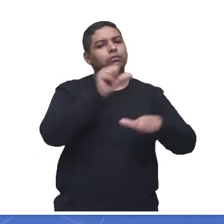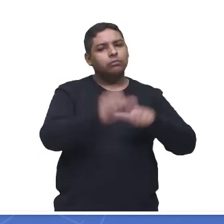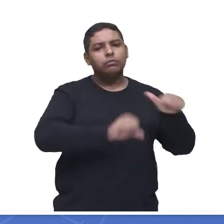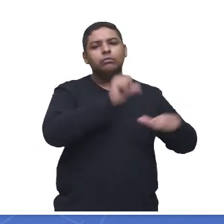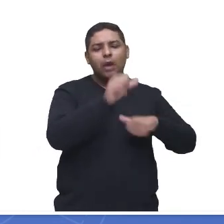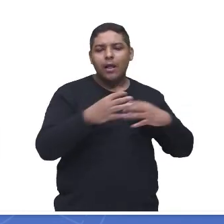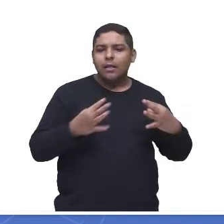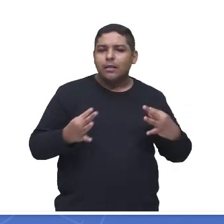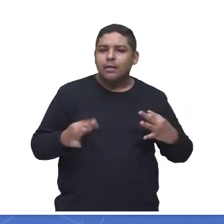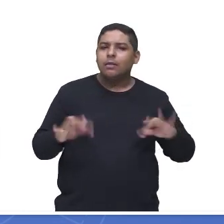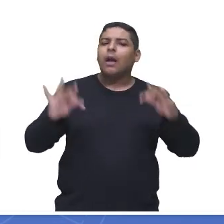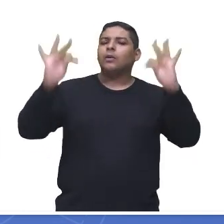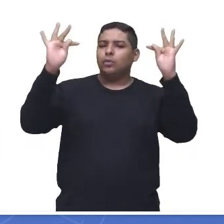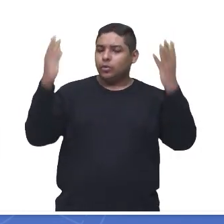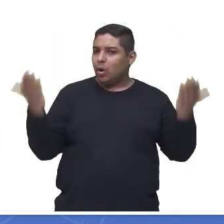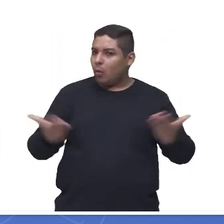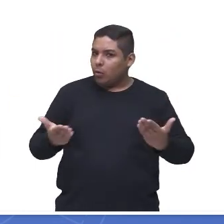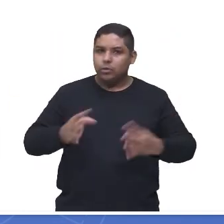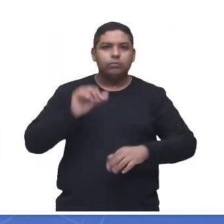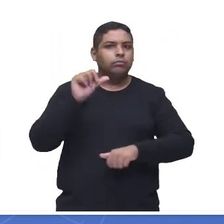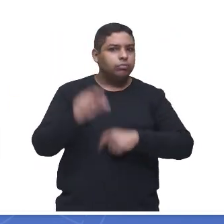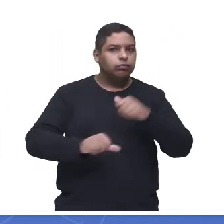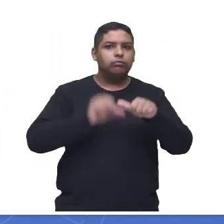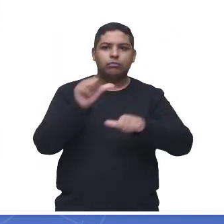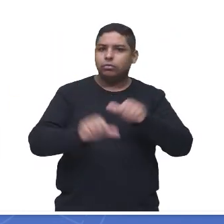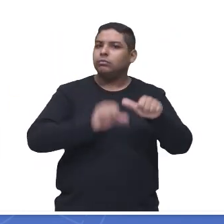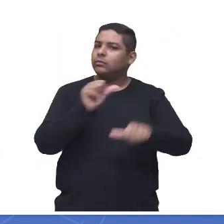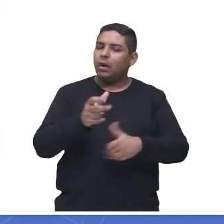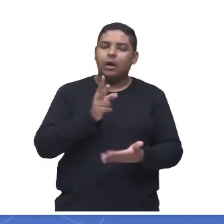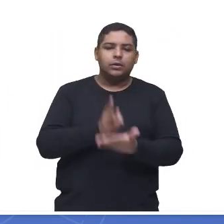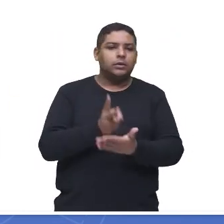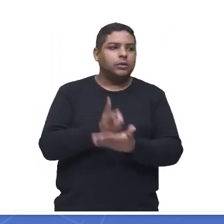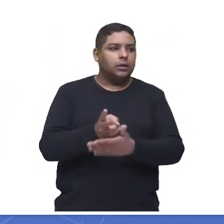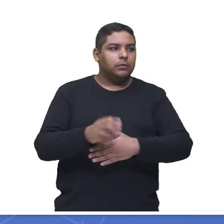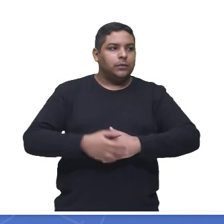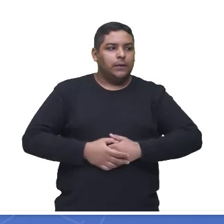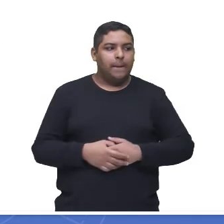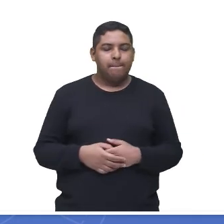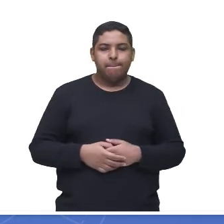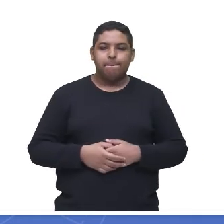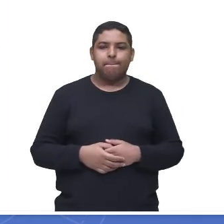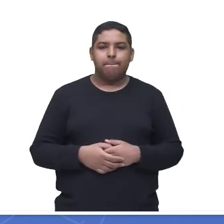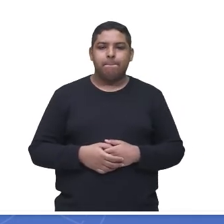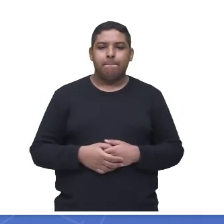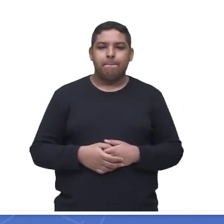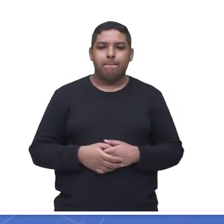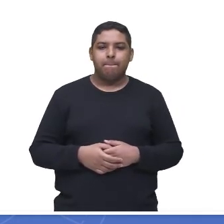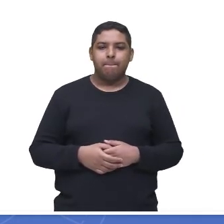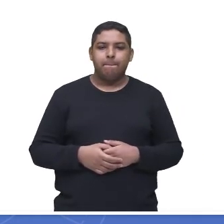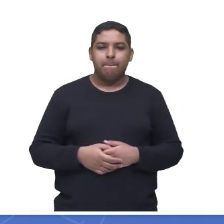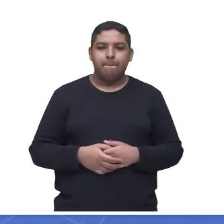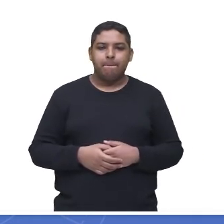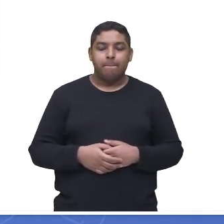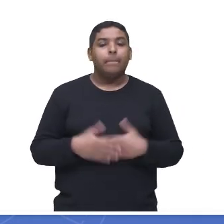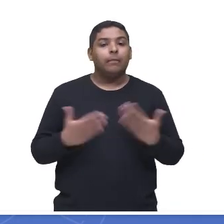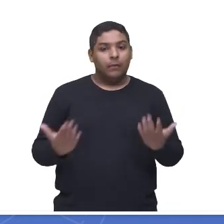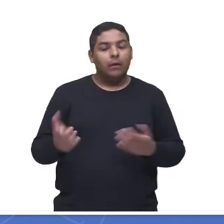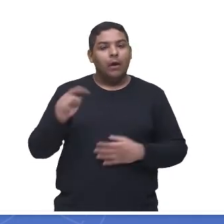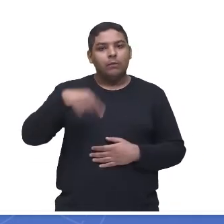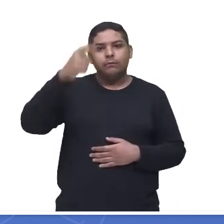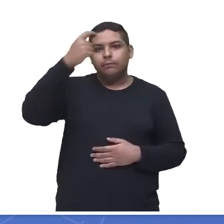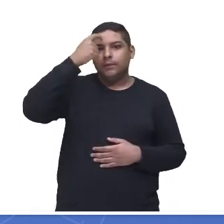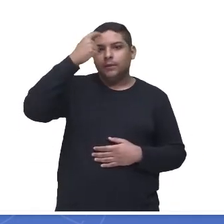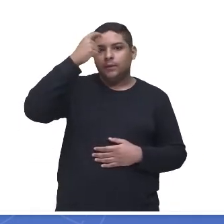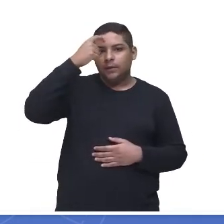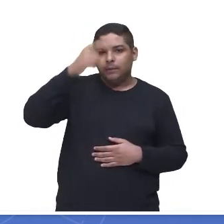essa tecnologia que nós temos hoje, está tudo mudando constantemente, né? Então, o pensamento